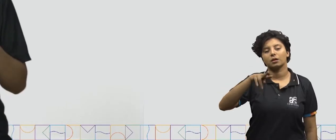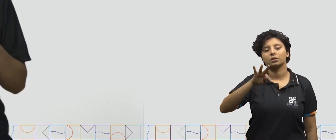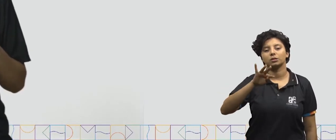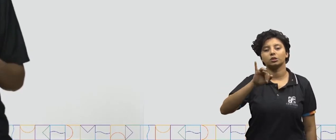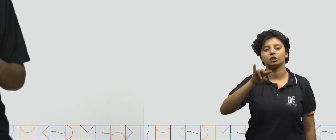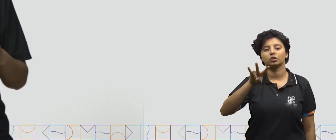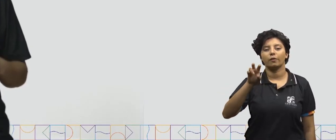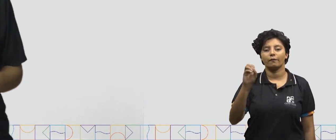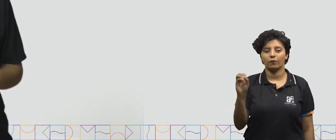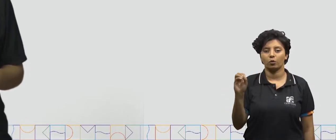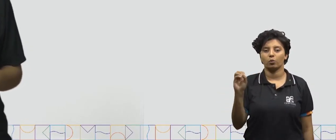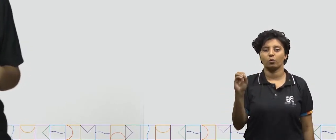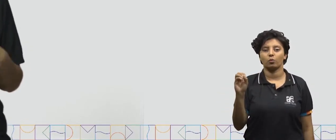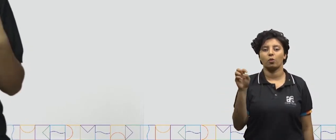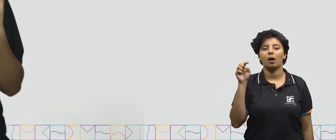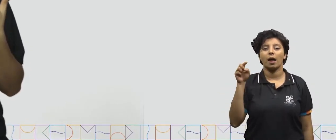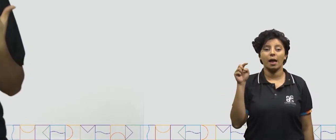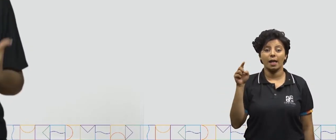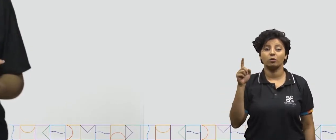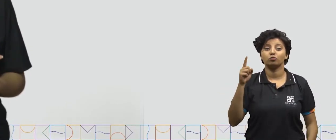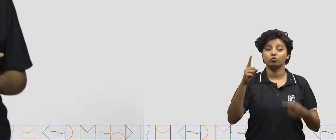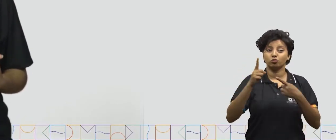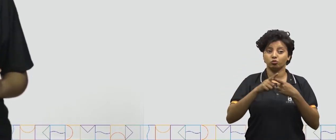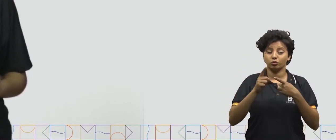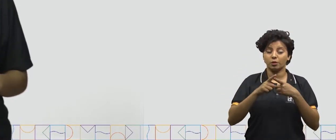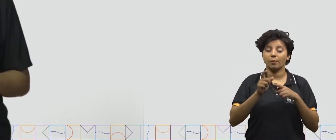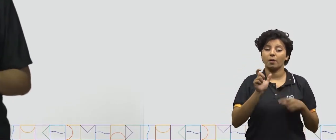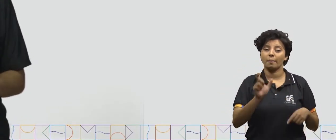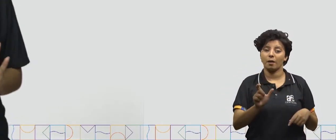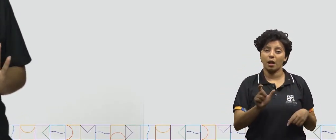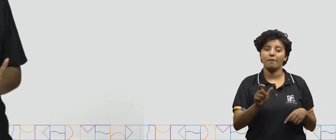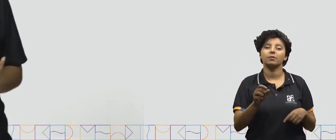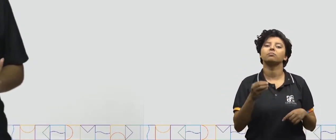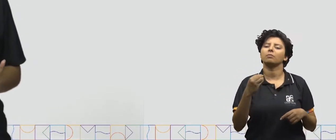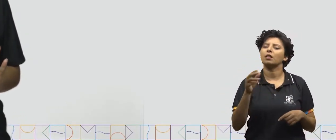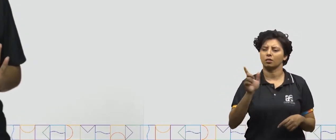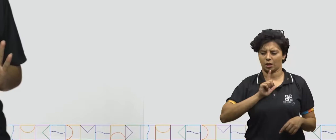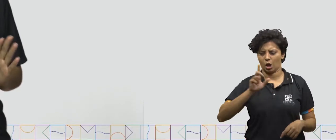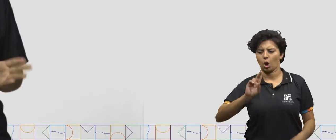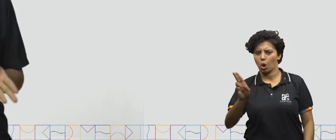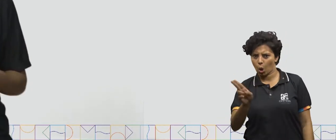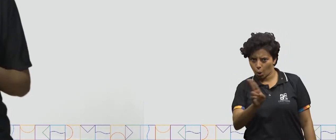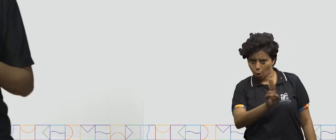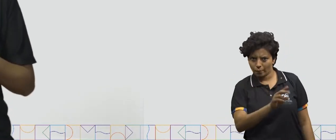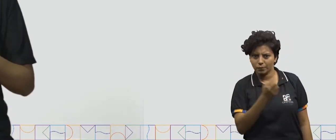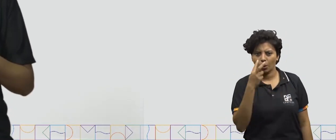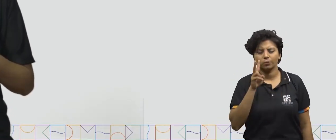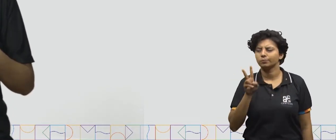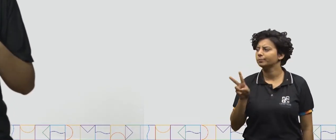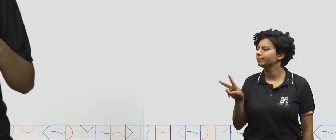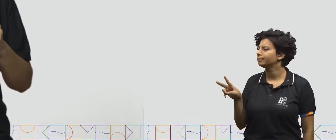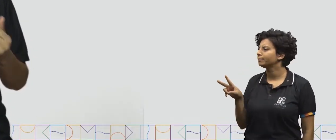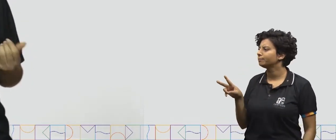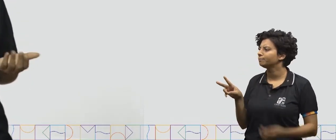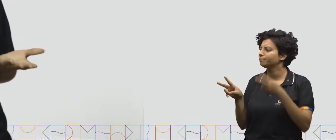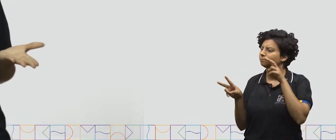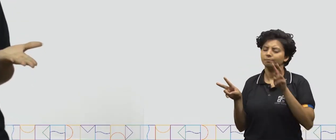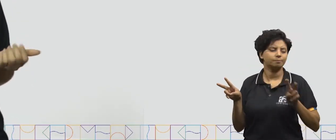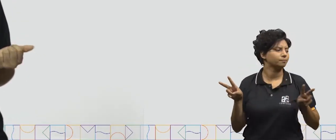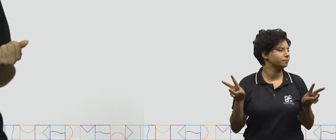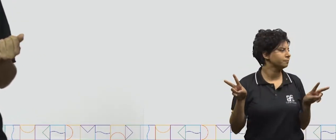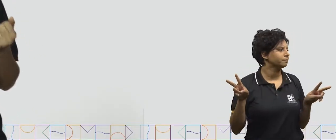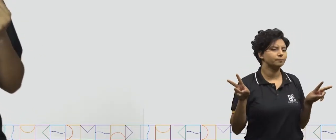ouviu, substantivo. Ele é uma classe de palavras que dá nome a tudo. Olhe para um lado, olhe